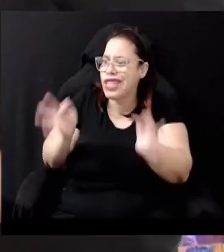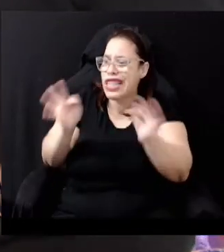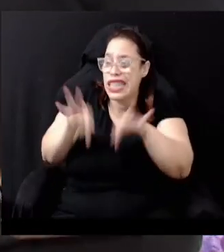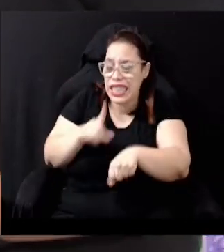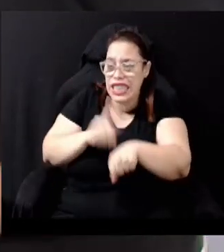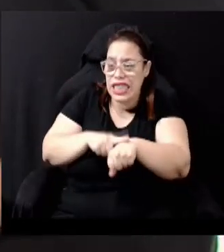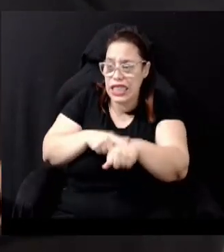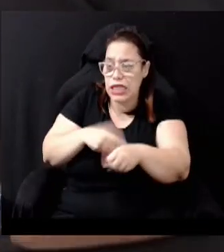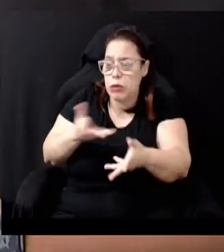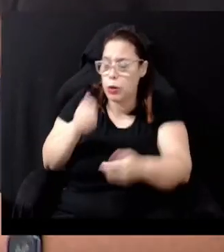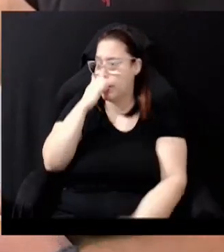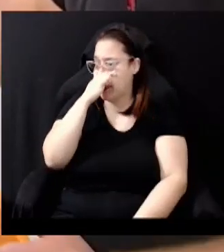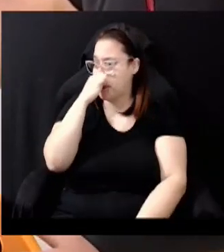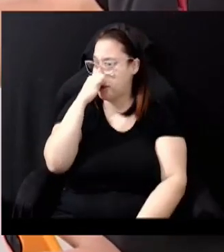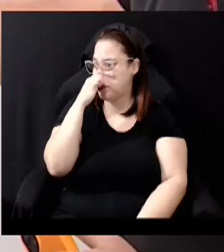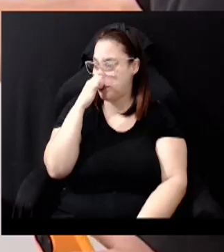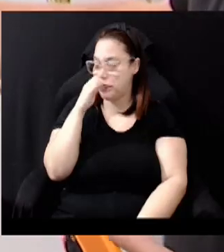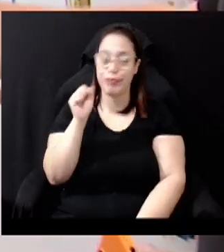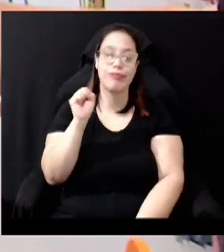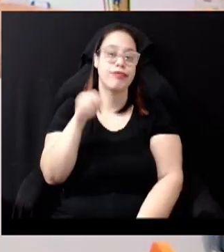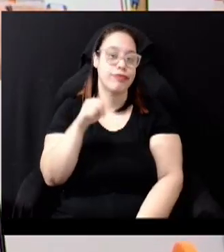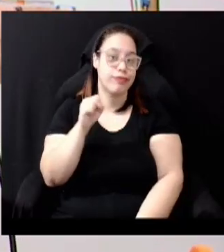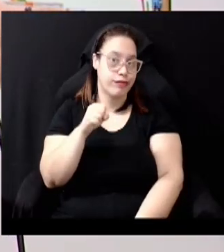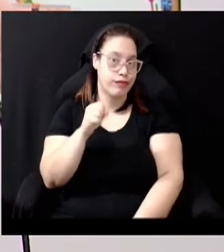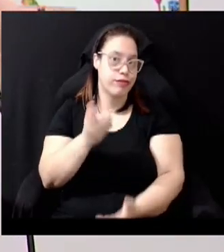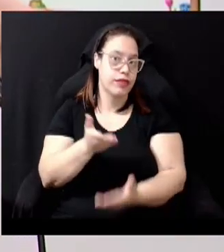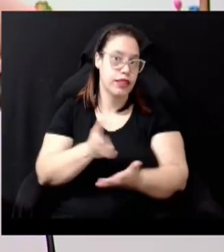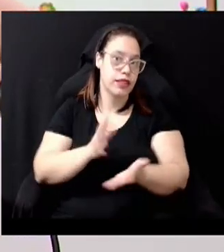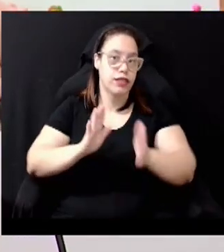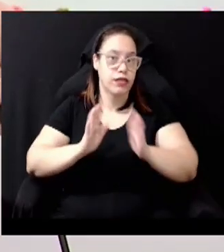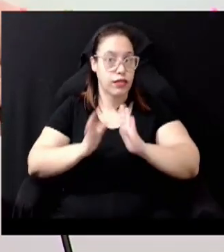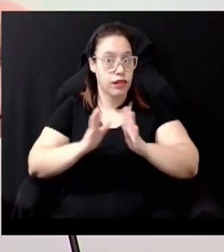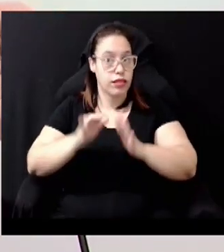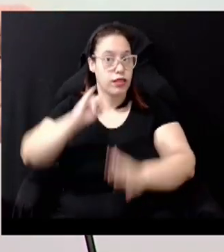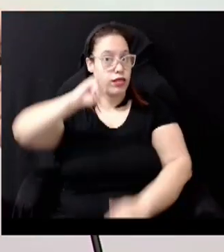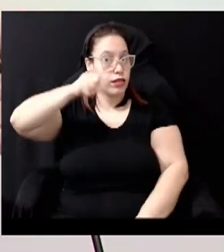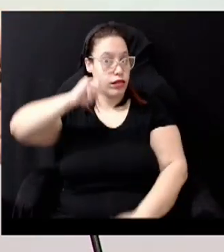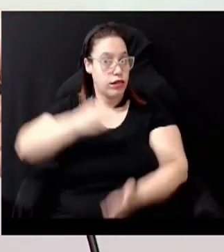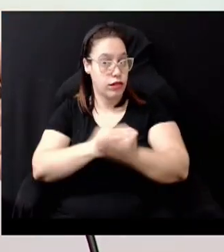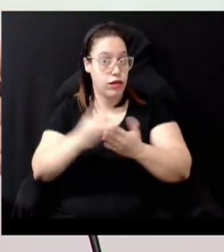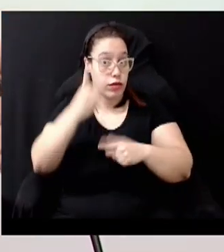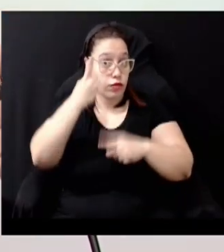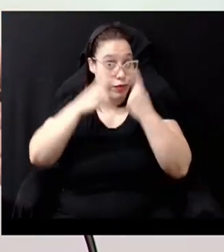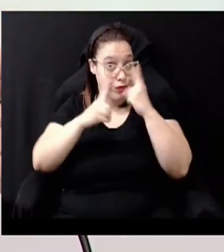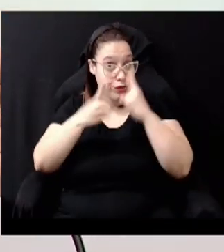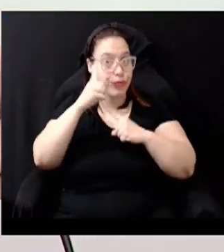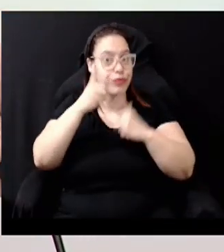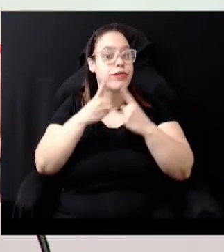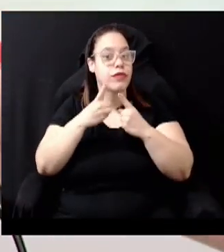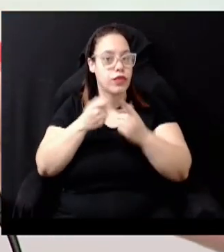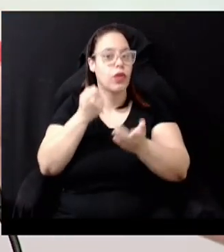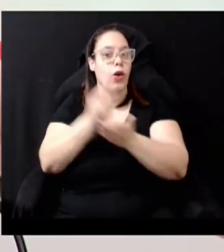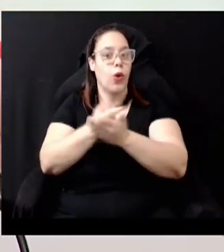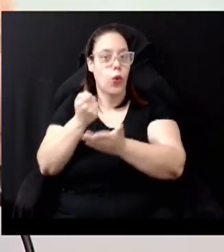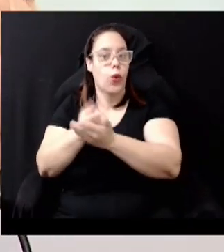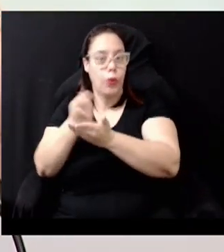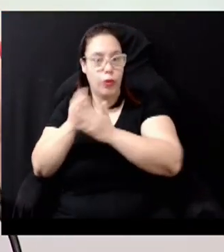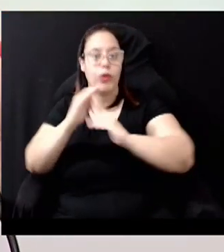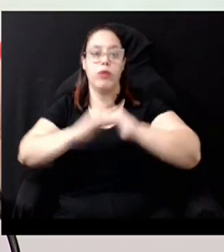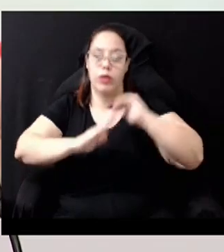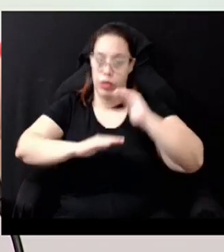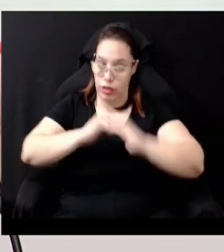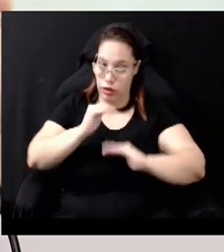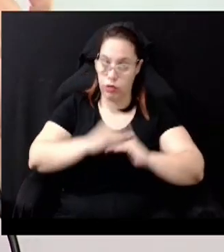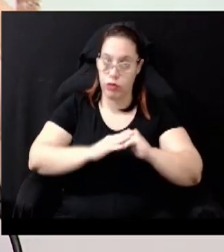materiais? Então, esse final de janeiro, assim, comecinho de fevereiro, tem muita gente ainda comprando material escolar. As aulas